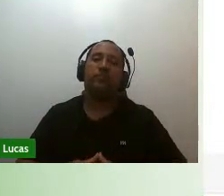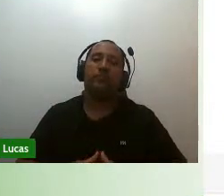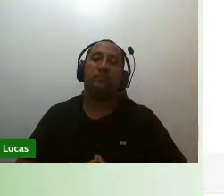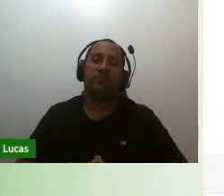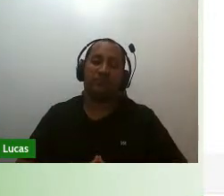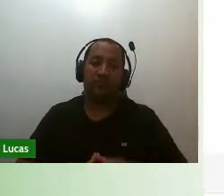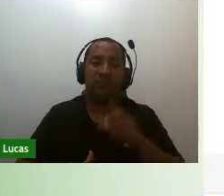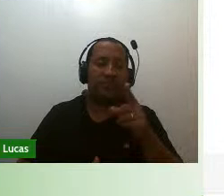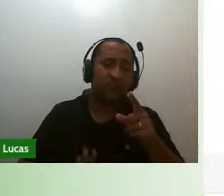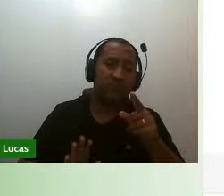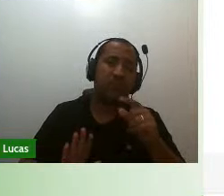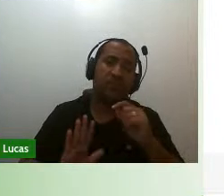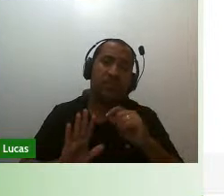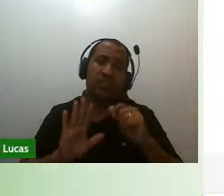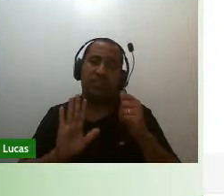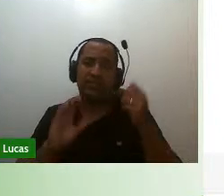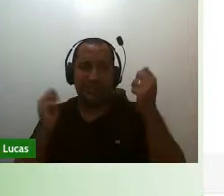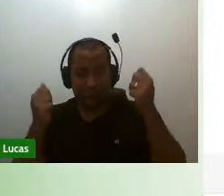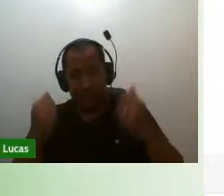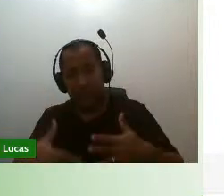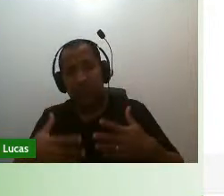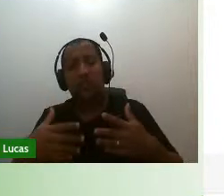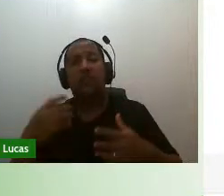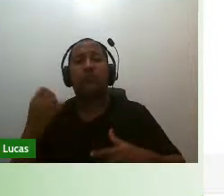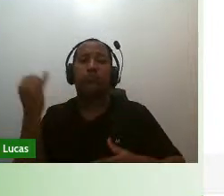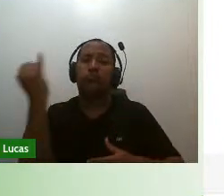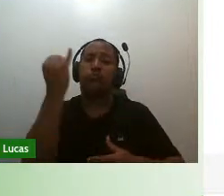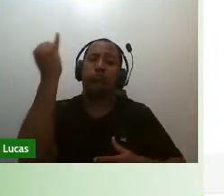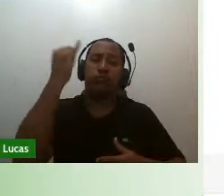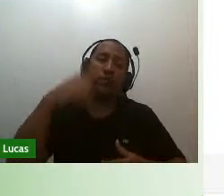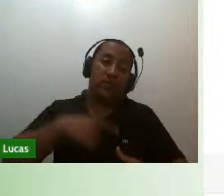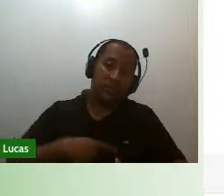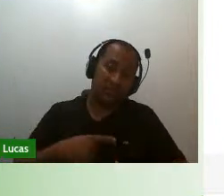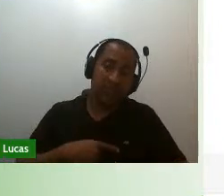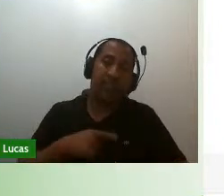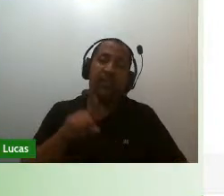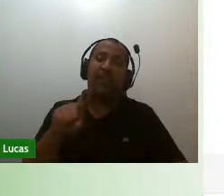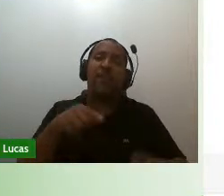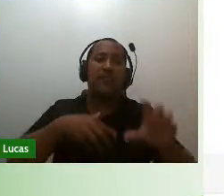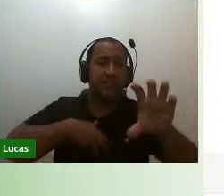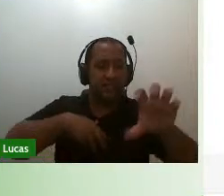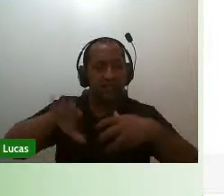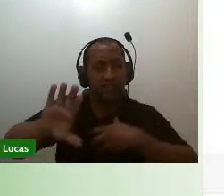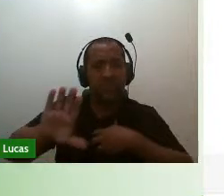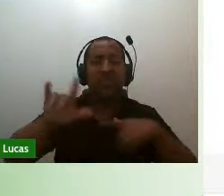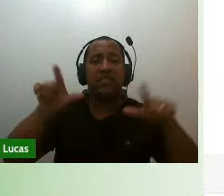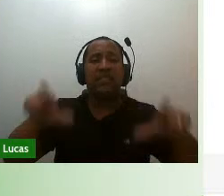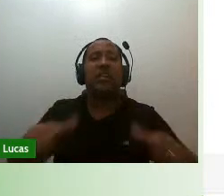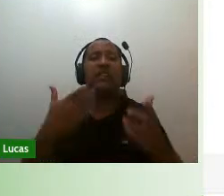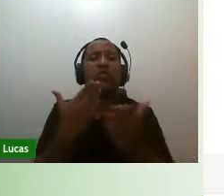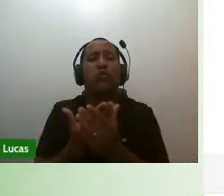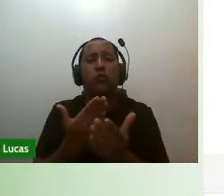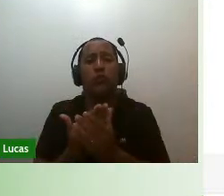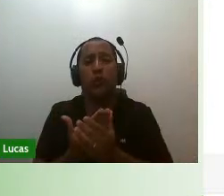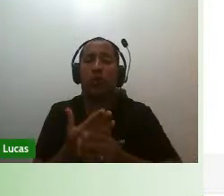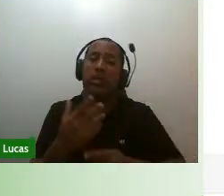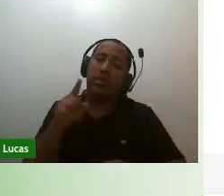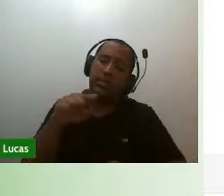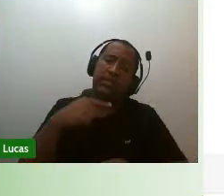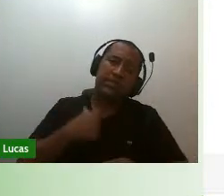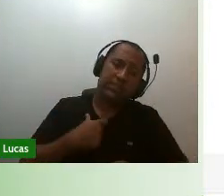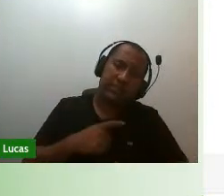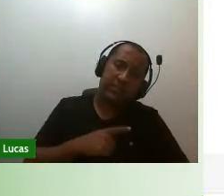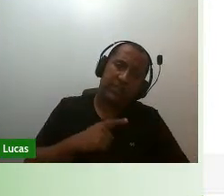Esse artigo ele coloca, e eu acho que coloca também muito bem, né, como usar a empatia na sala de aula para ter um impacto, um grande impacto sobre